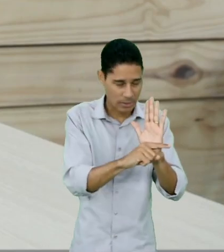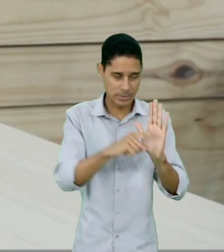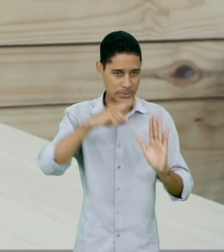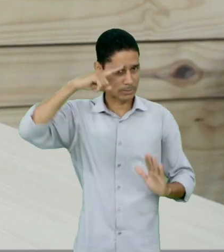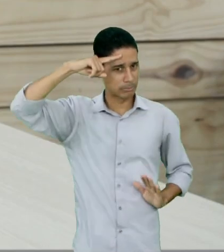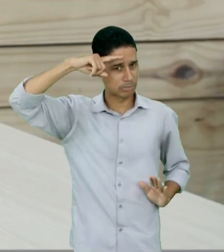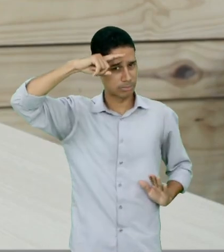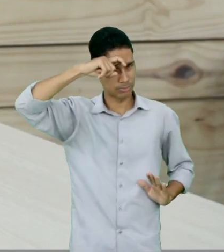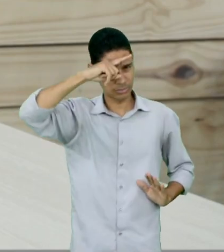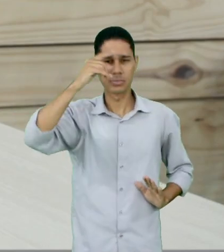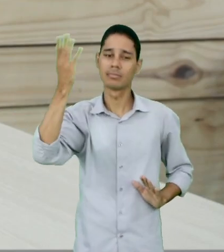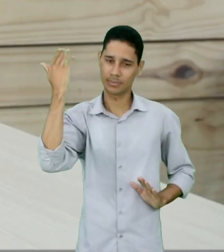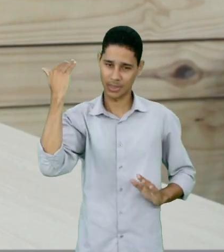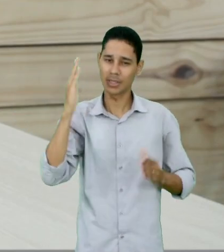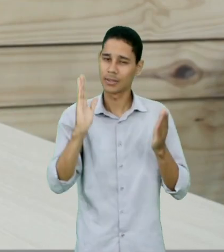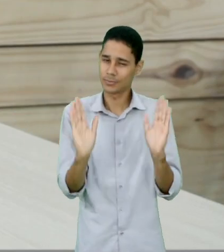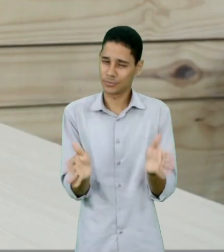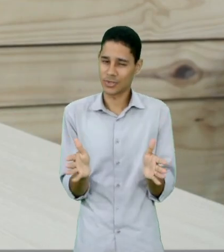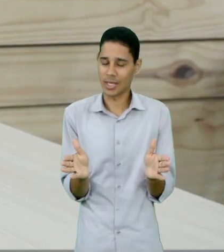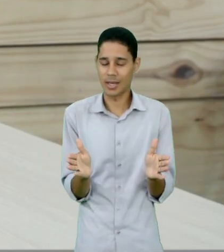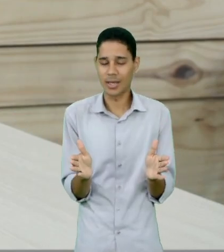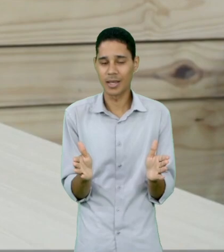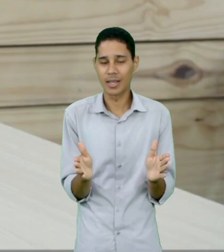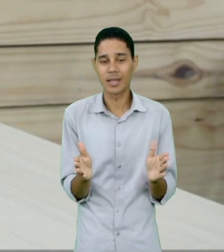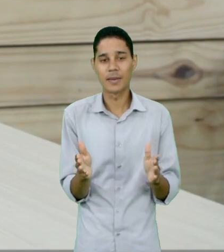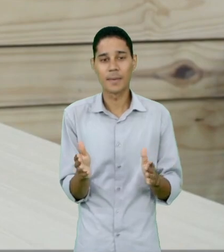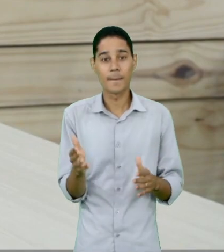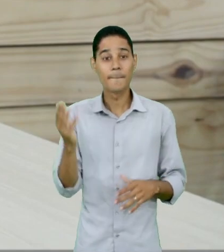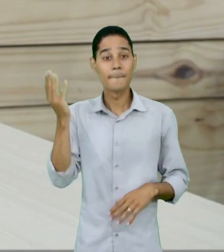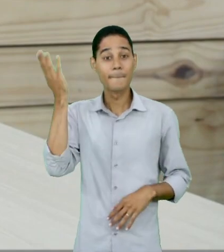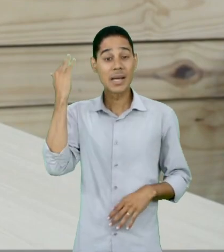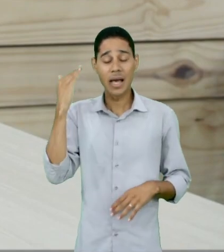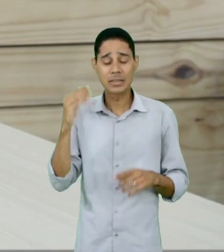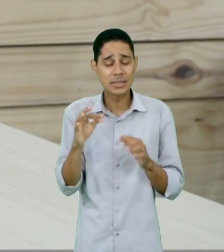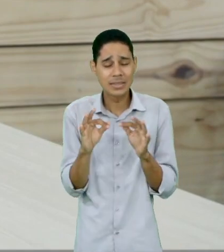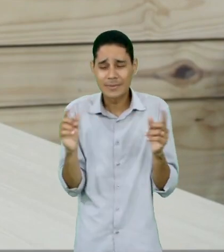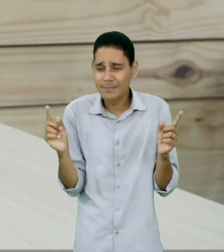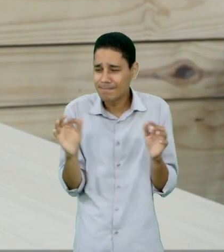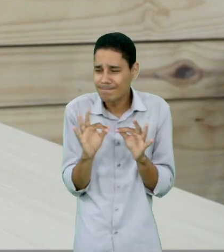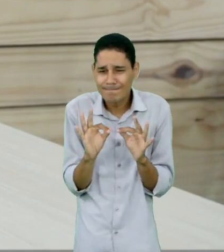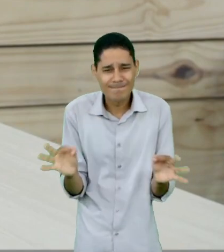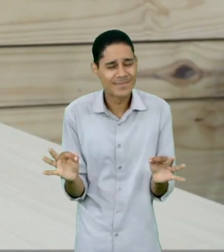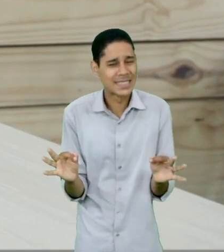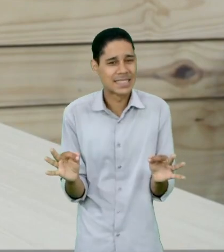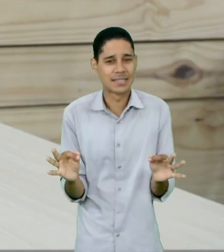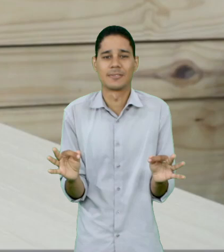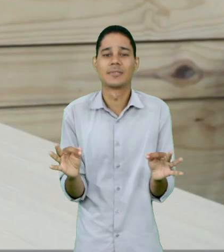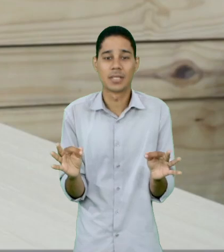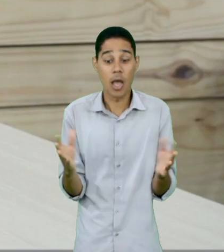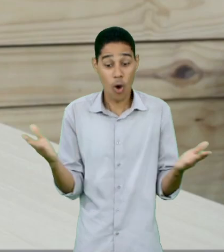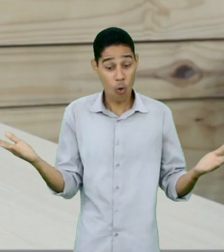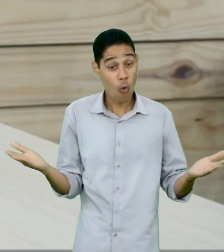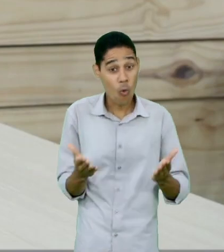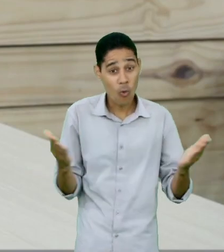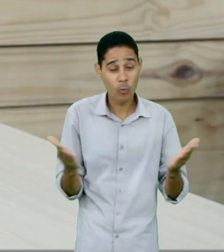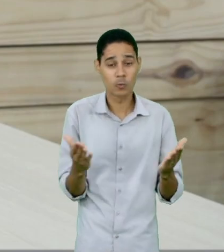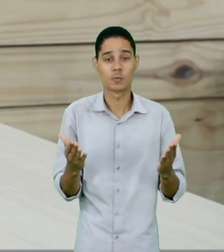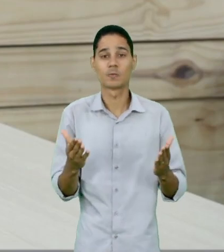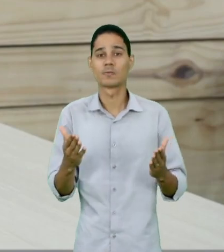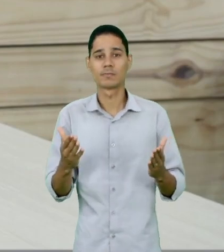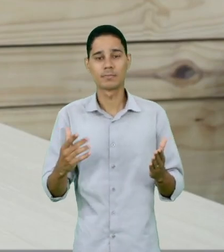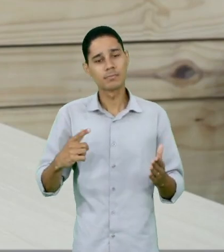dia. Então a gente tinha um modelo muito restrito de desenvolvimento e hoje, com a existência